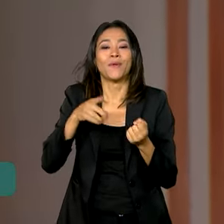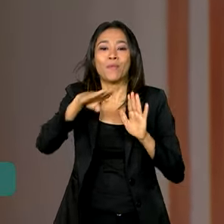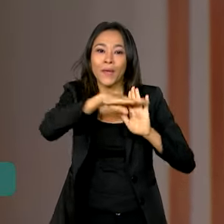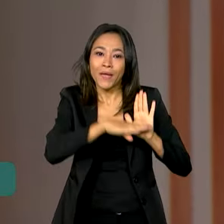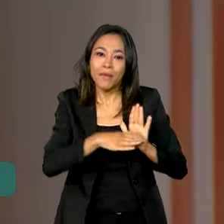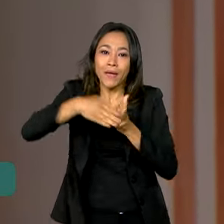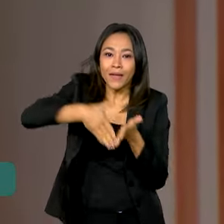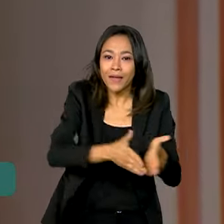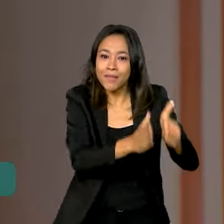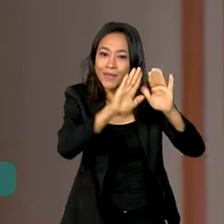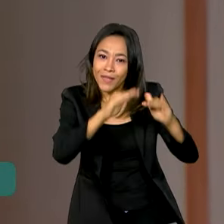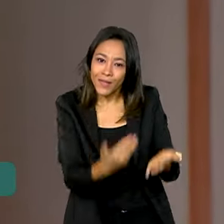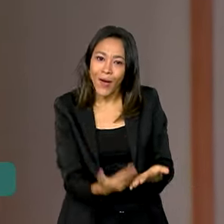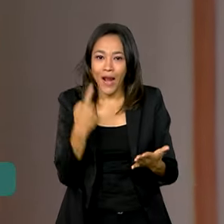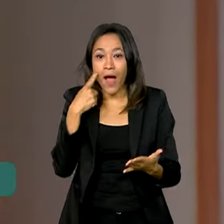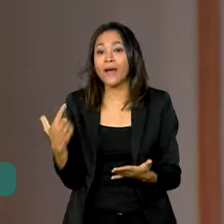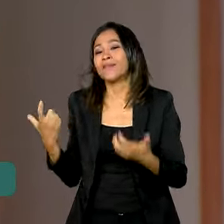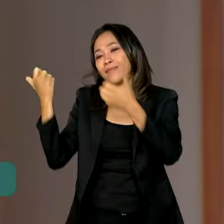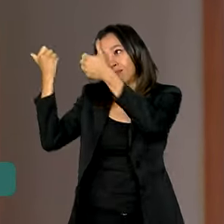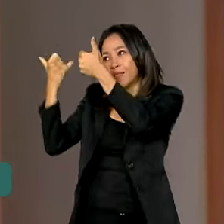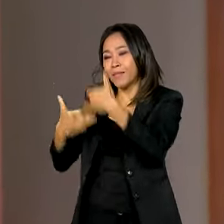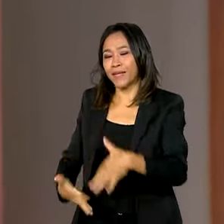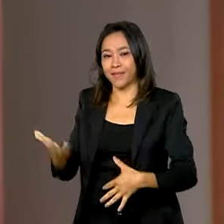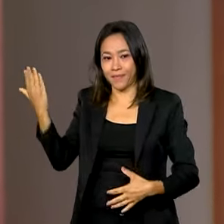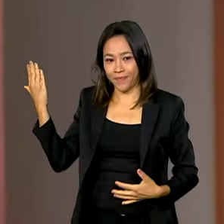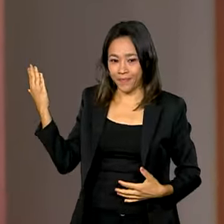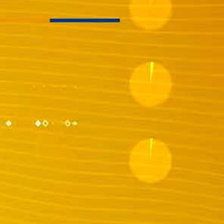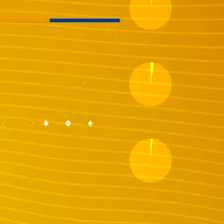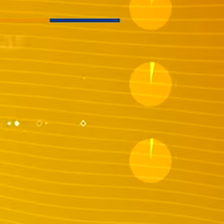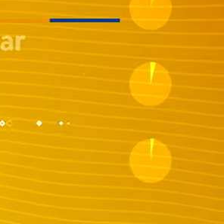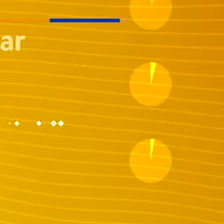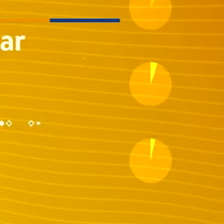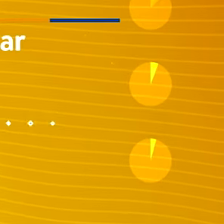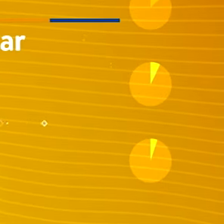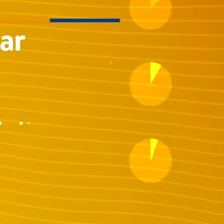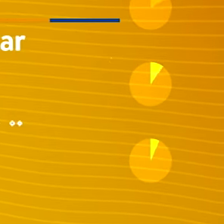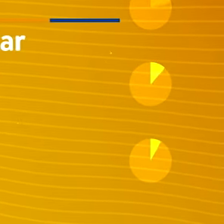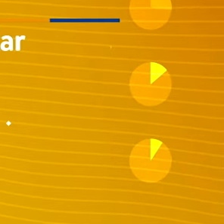Quem conta essa história pra gente é a repórter Luana Karen.